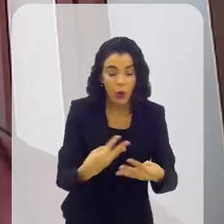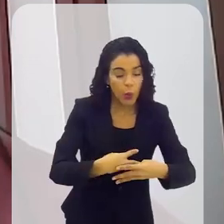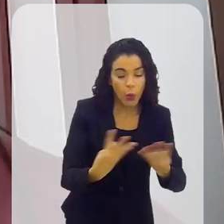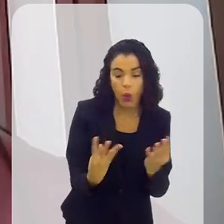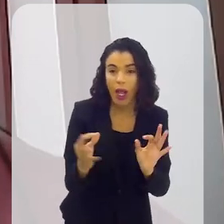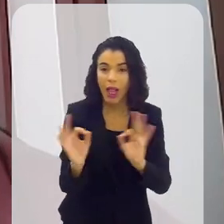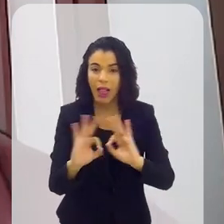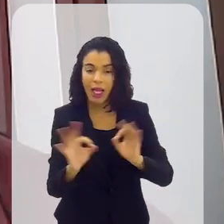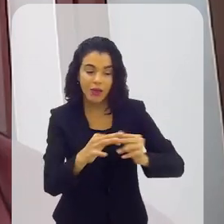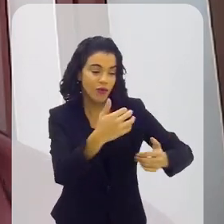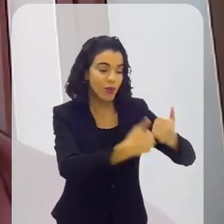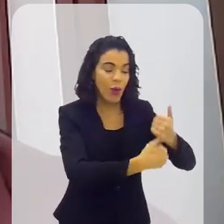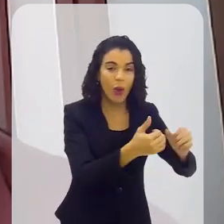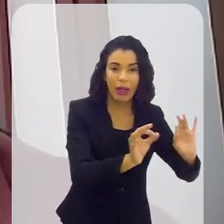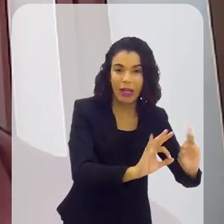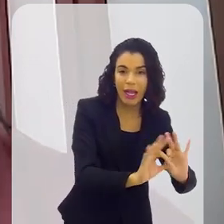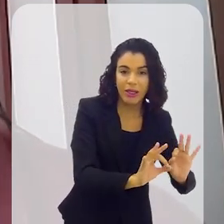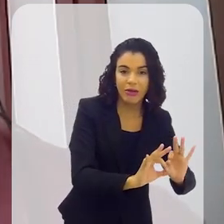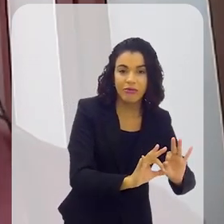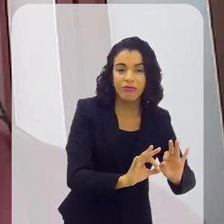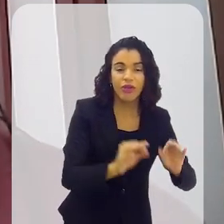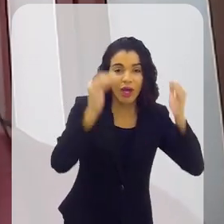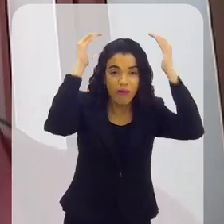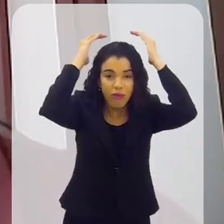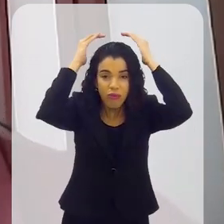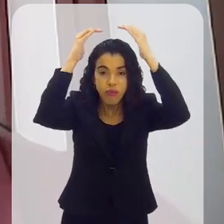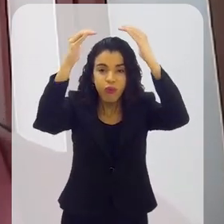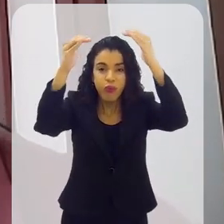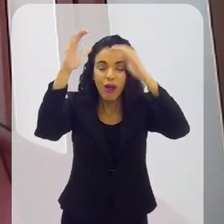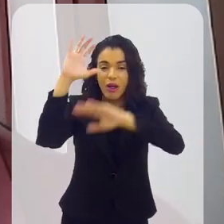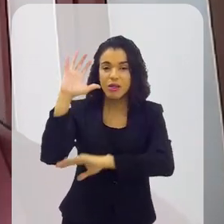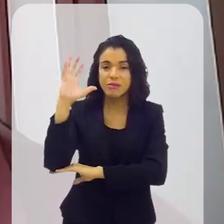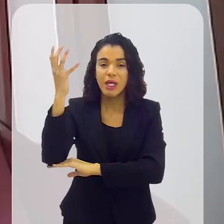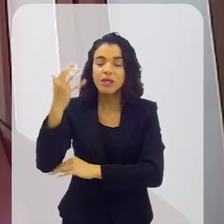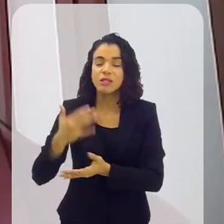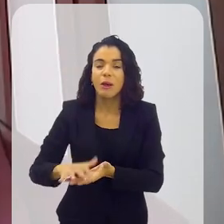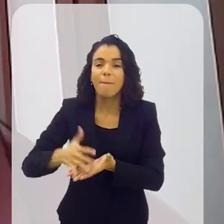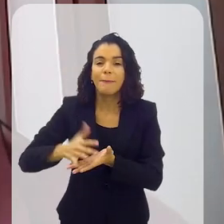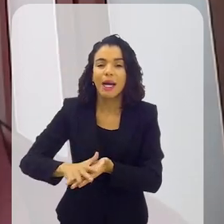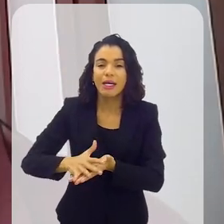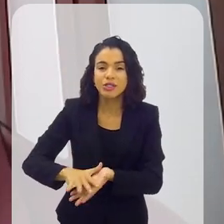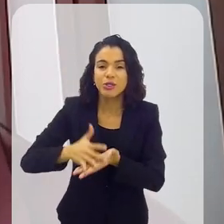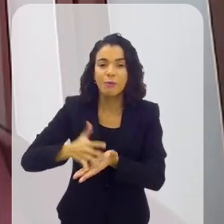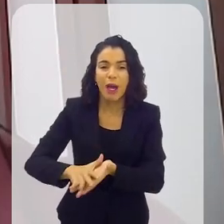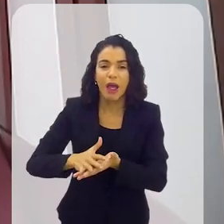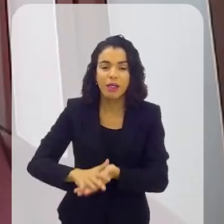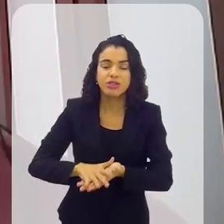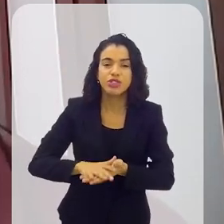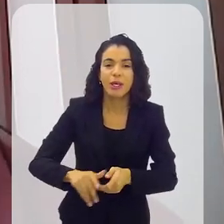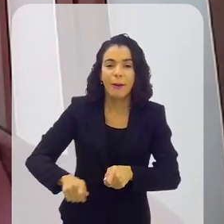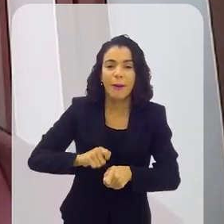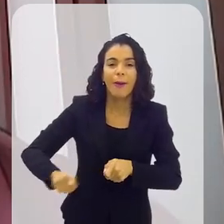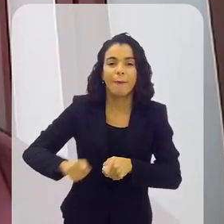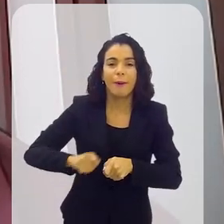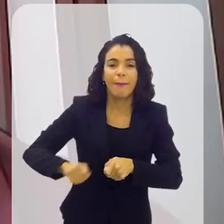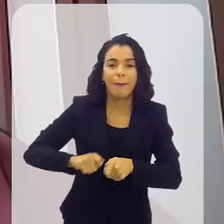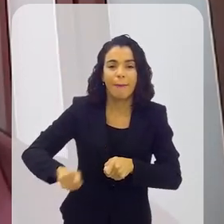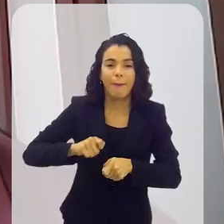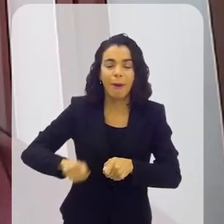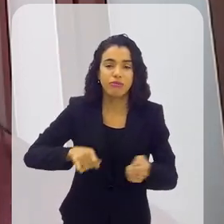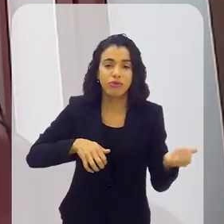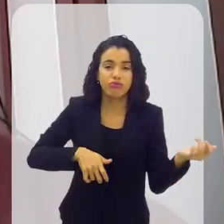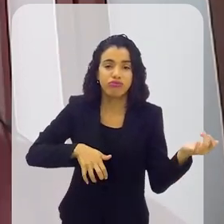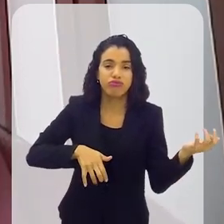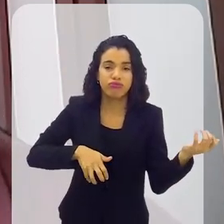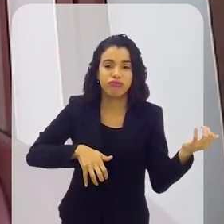quem não jogava bola nem baralho ficava embaixo da tamarineira tocando um samba. Então tinha um cara do cavaquinho, o